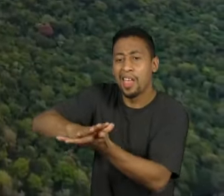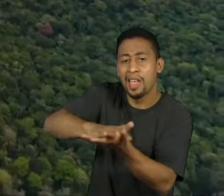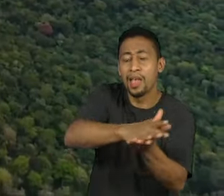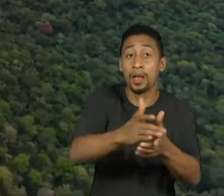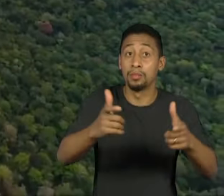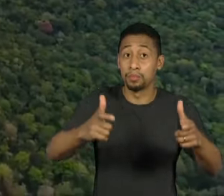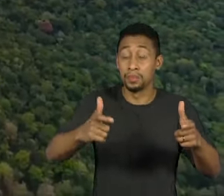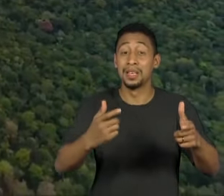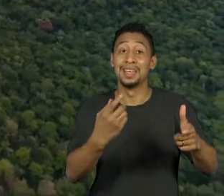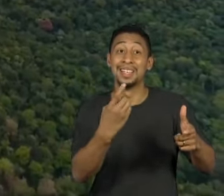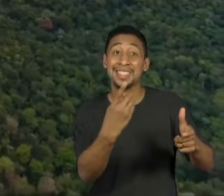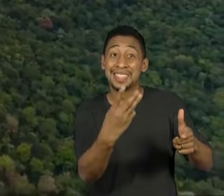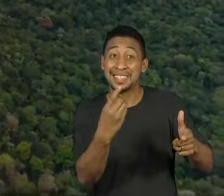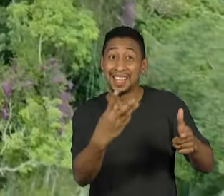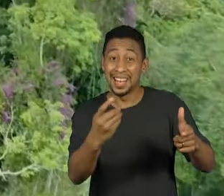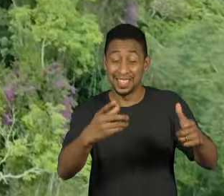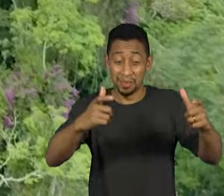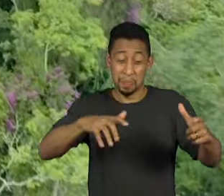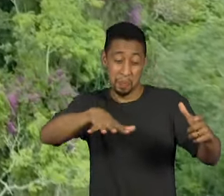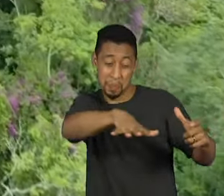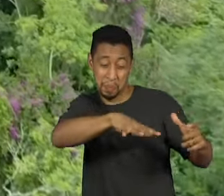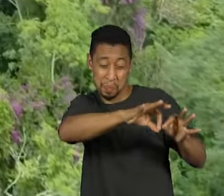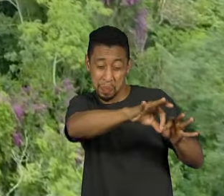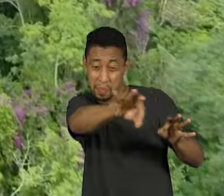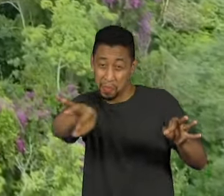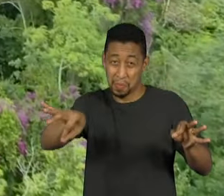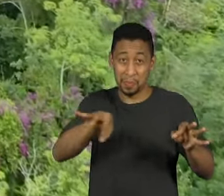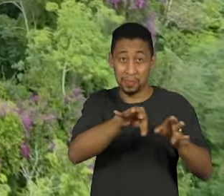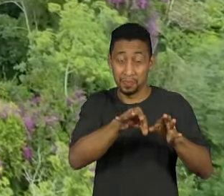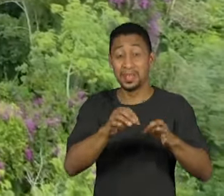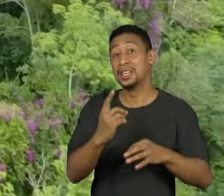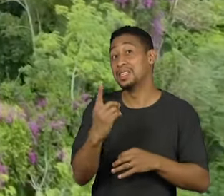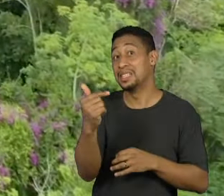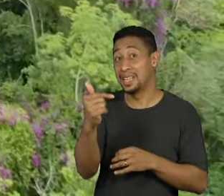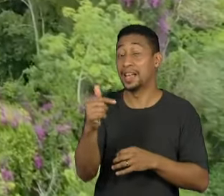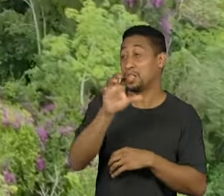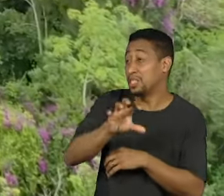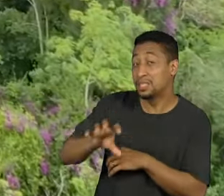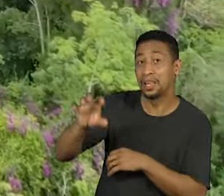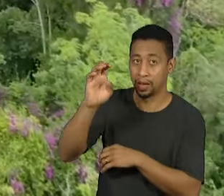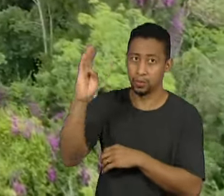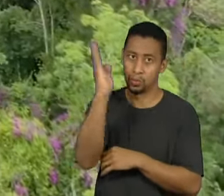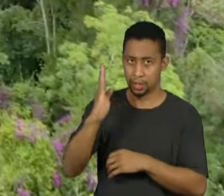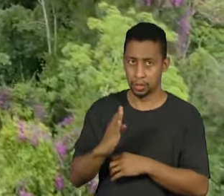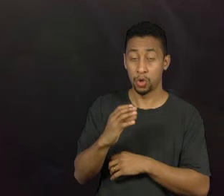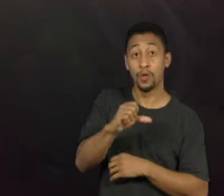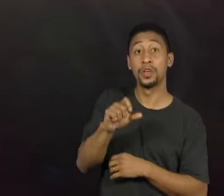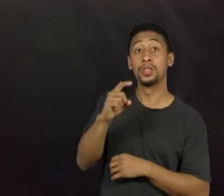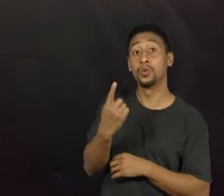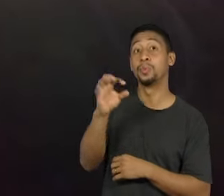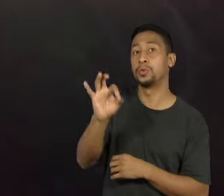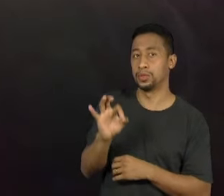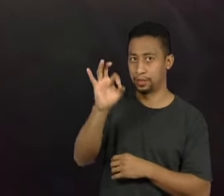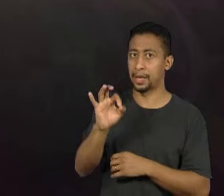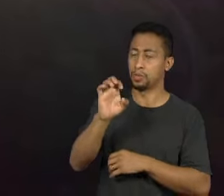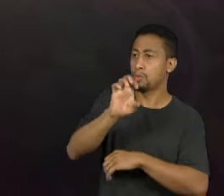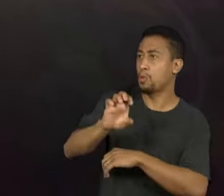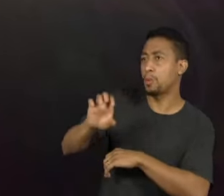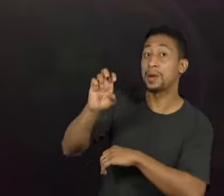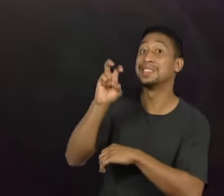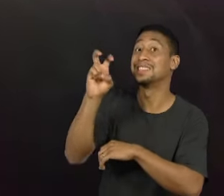em 17 estados da federação. 91% das áreas desmatadas estão concentradas em apenas